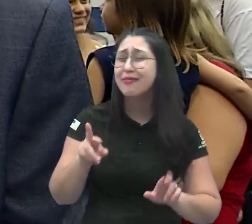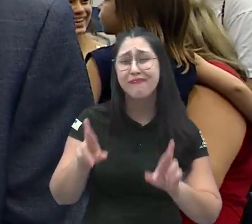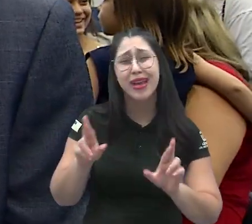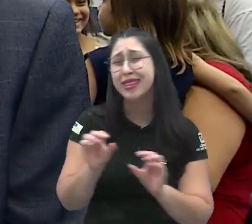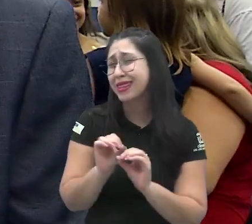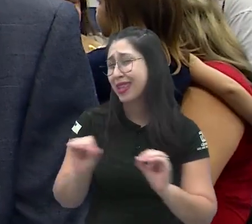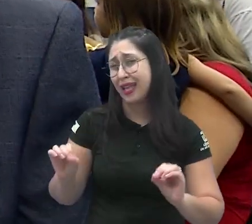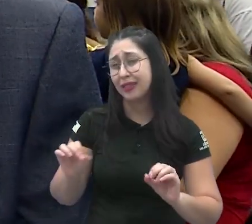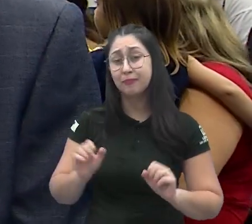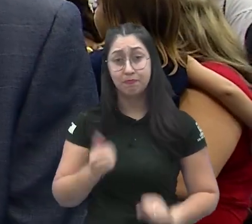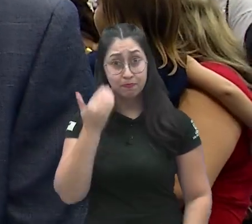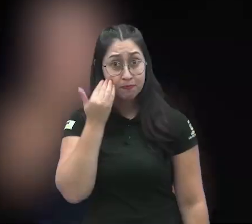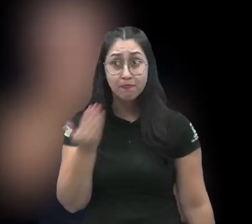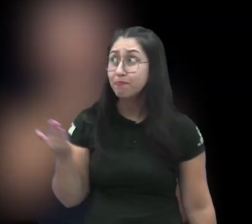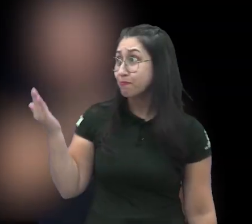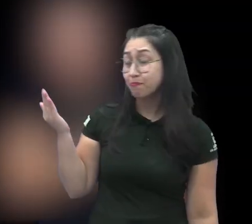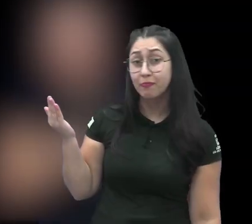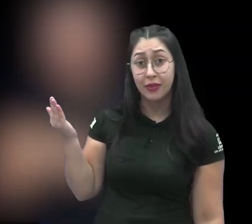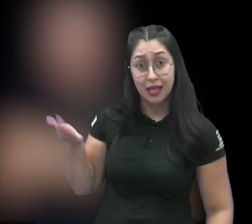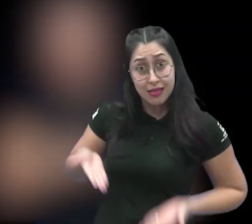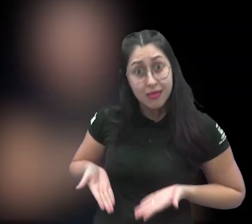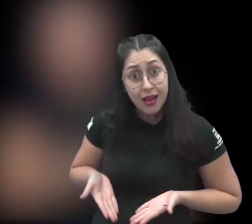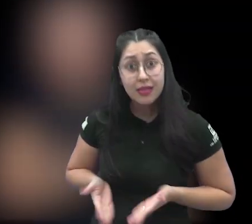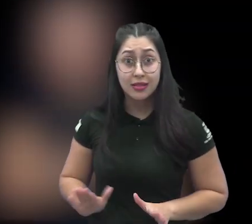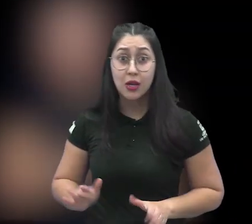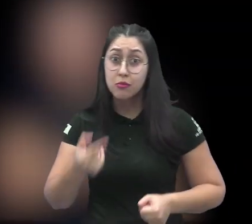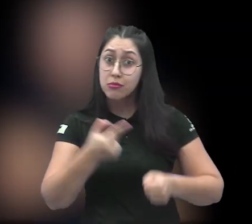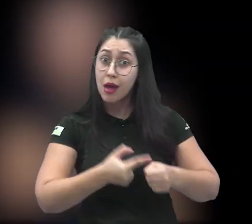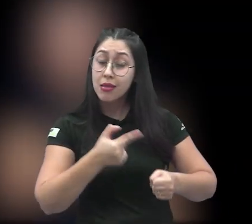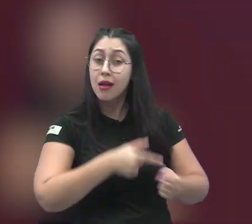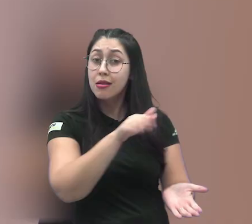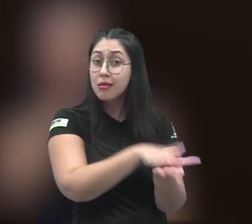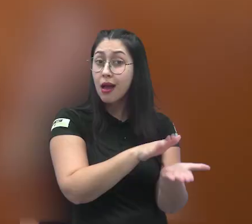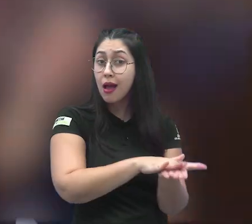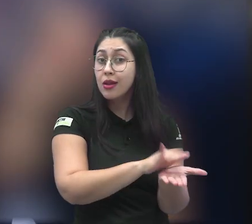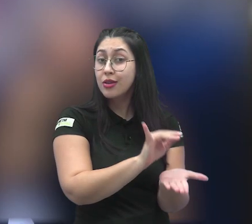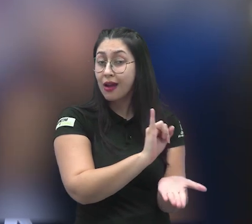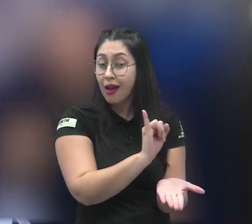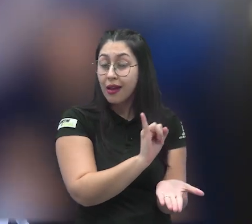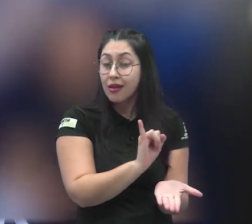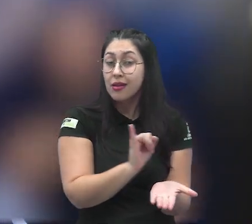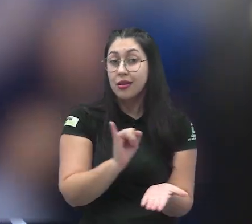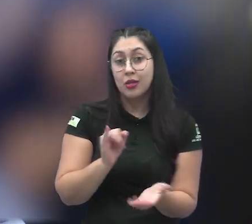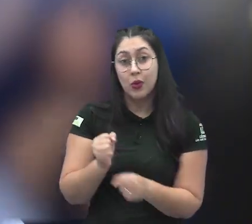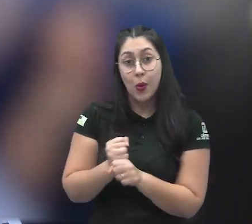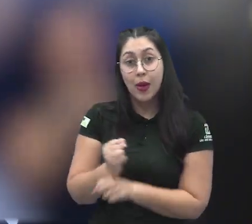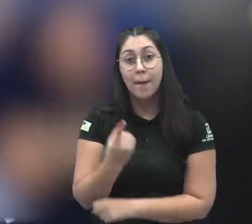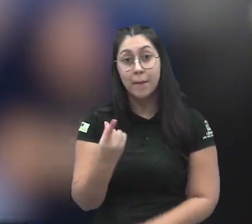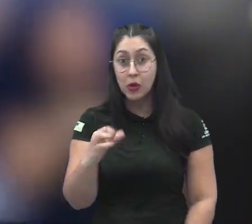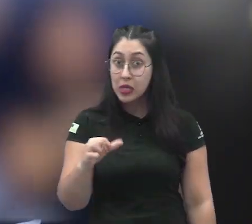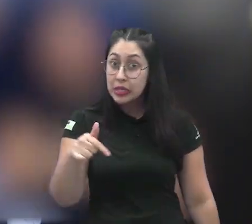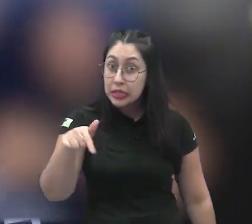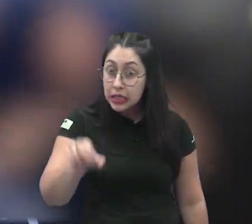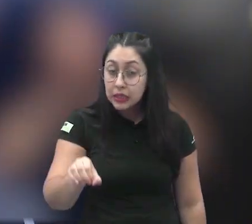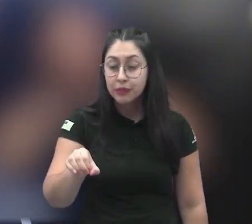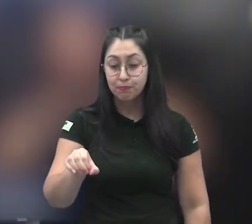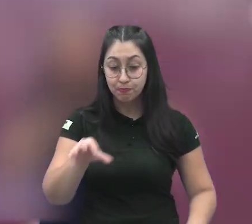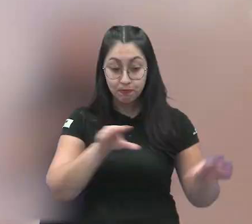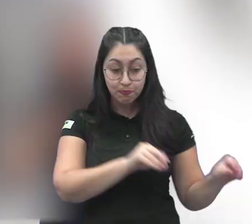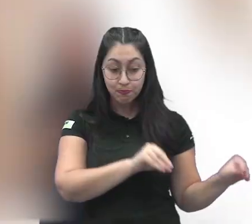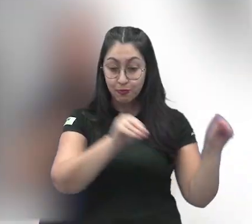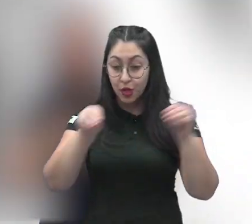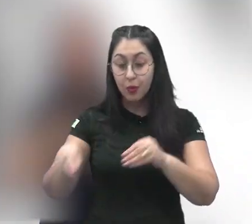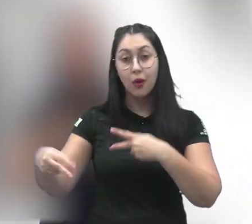vida, sem esperança. Marcelo Bosco nasceu em Jacareí no ano de 1970. A mudança para